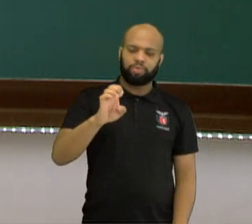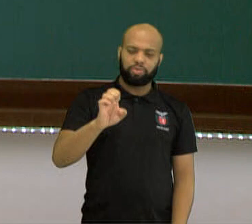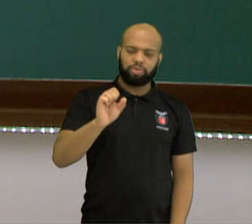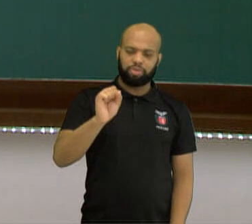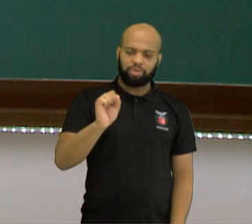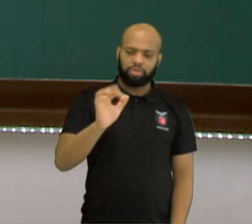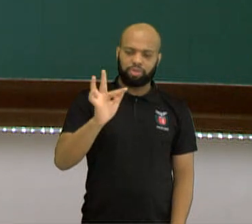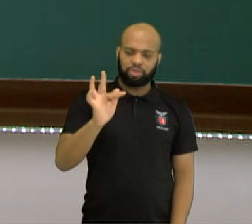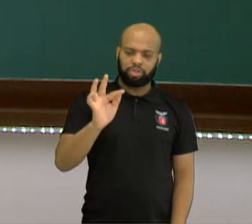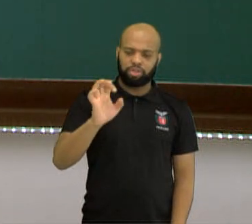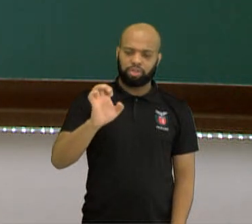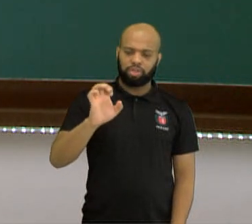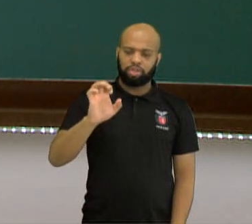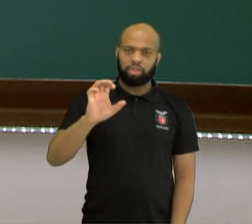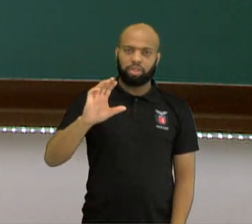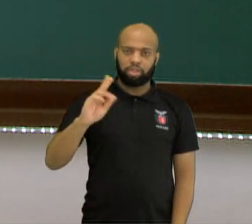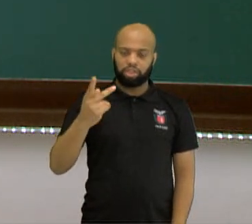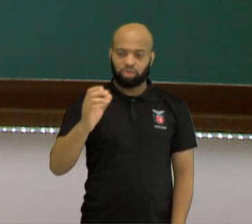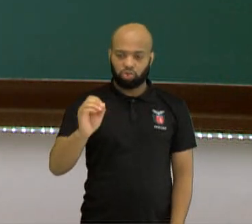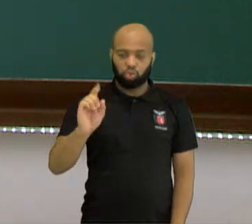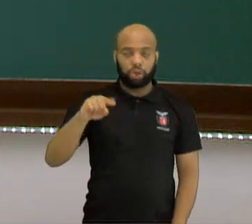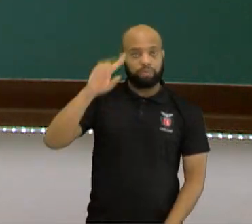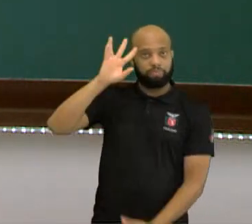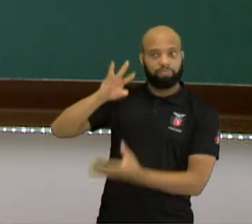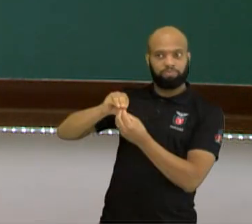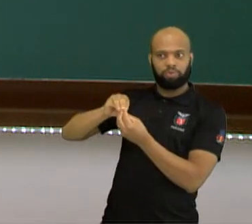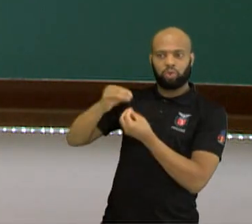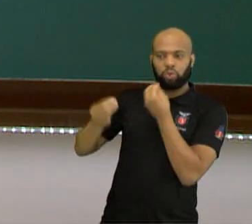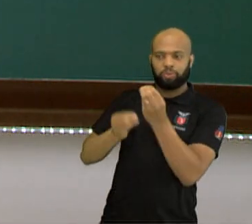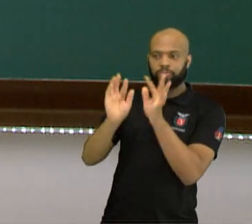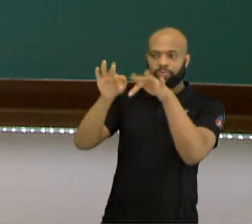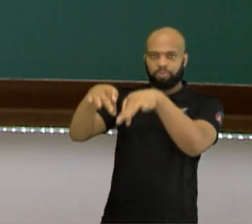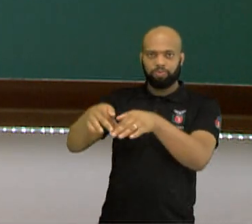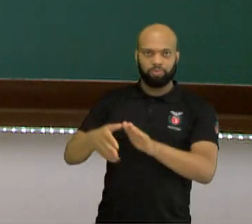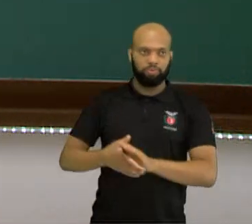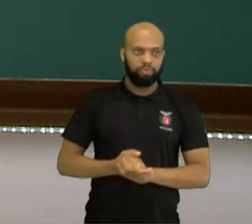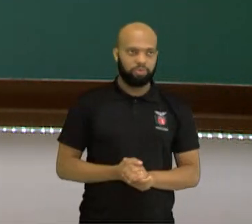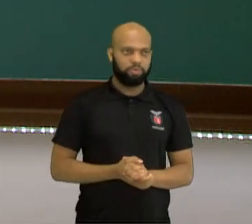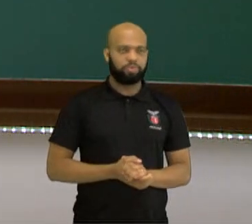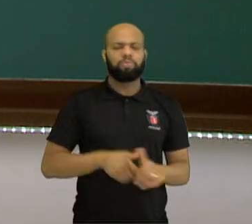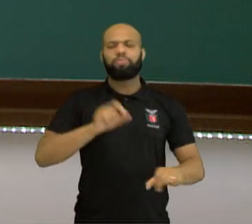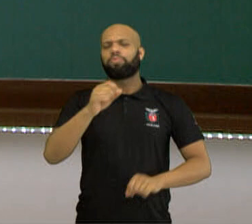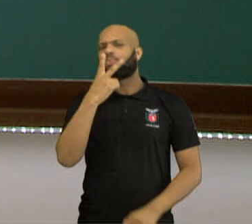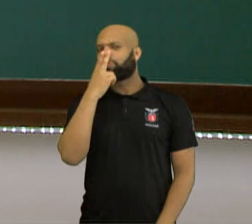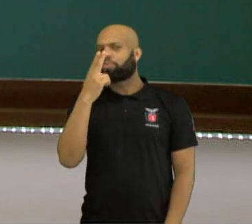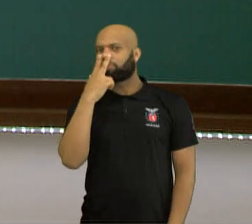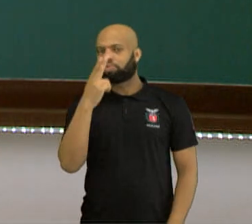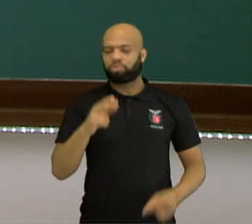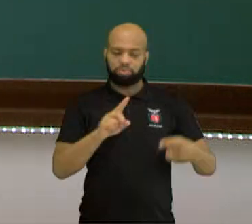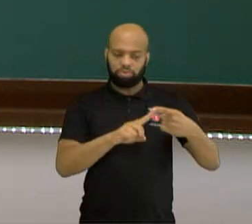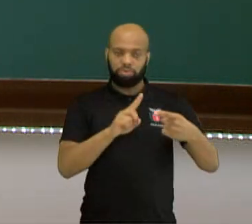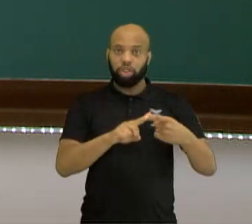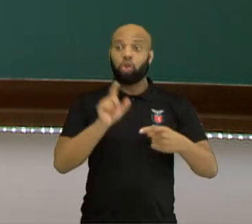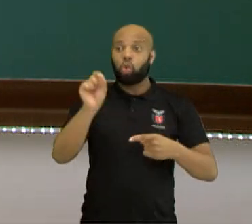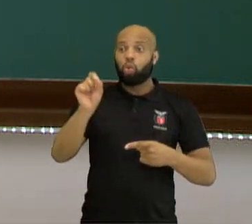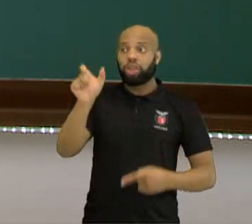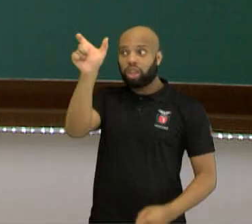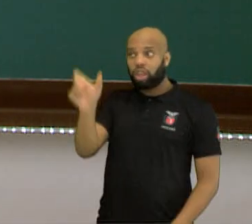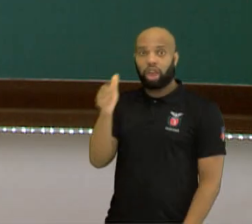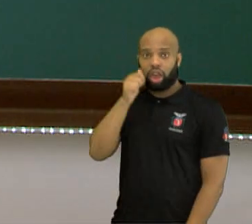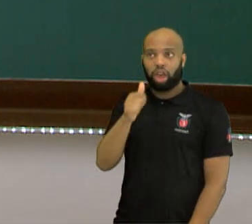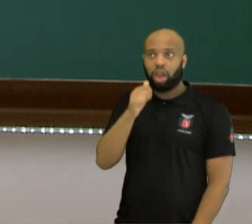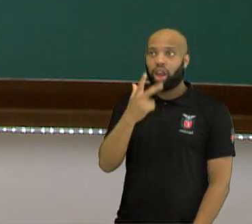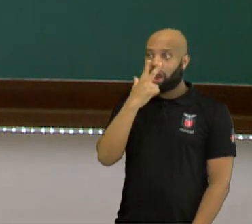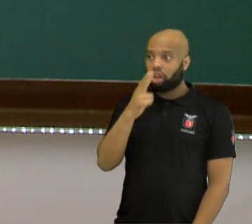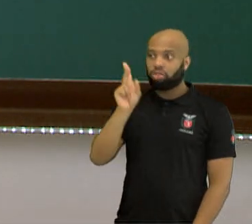Uma conclusão, né? Como que isso termina esse suspense? O que você achou? A suspeita se confirma ou